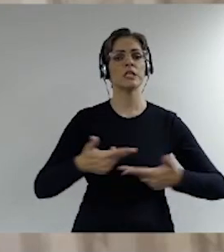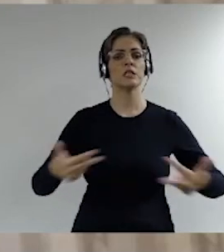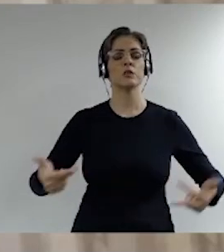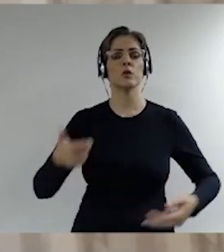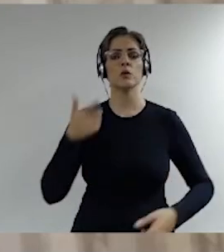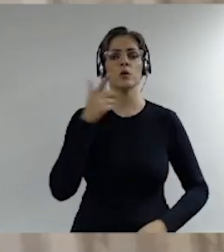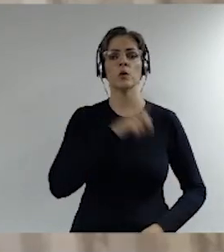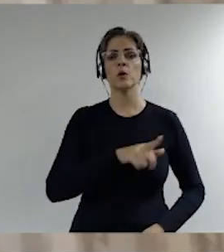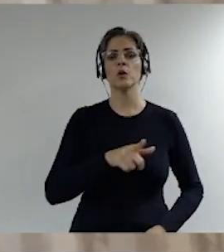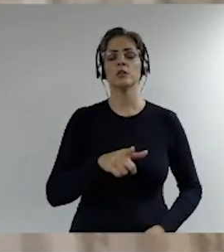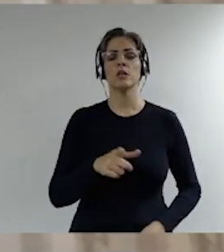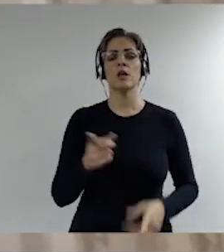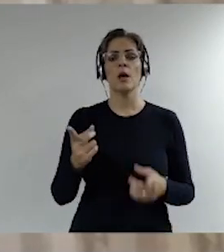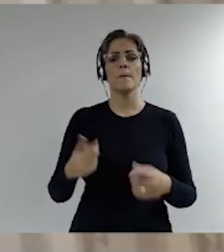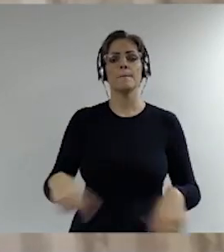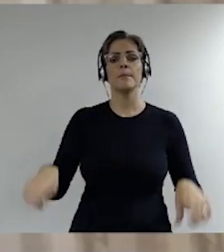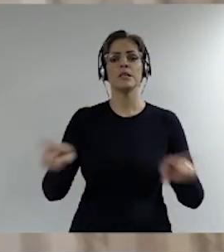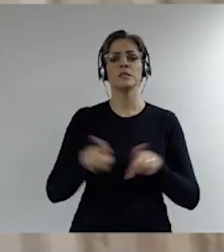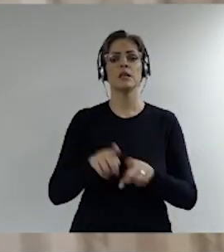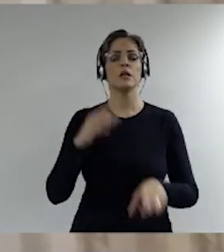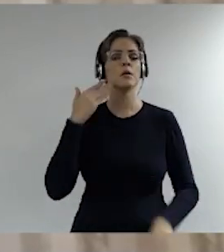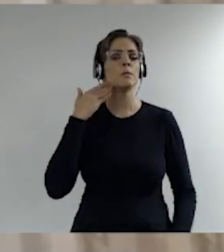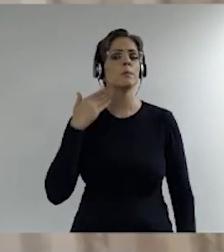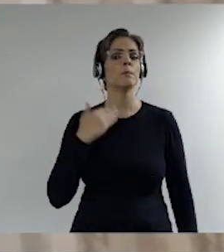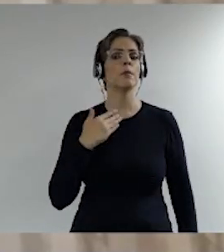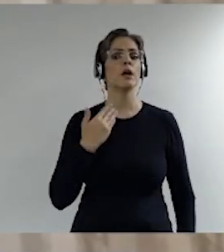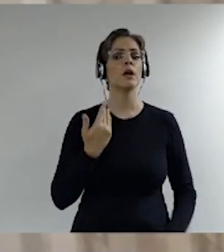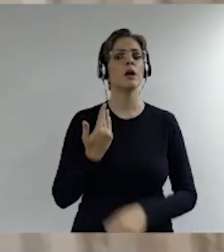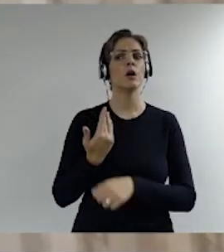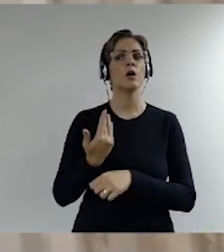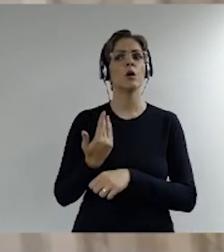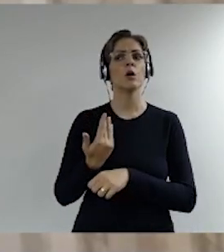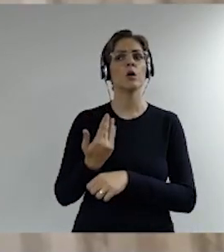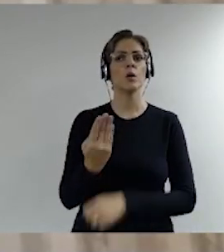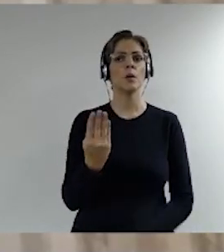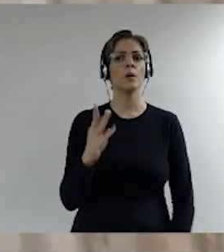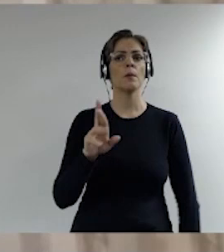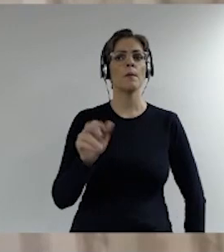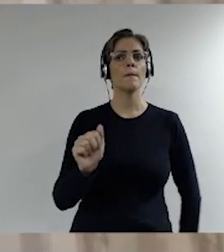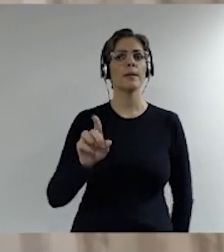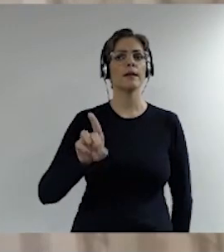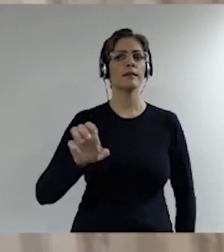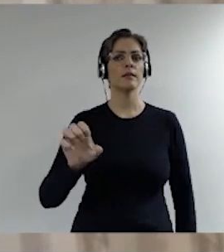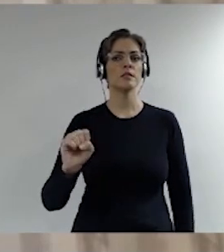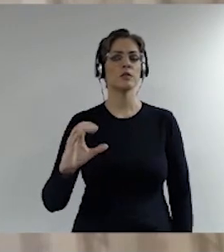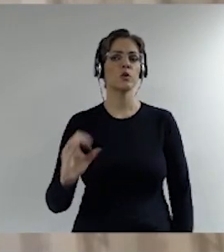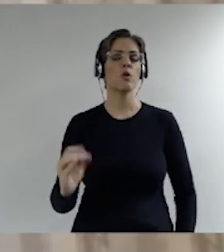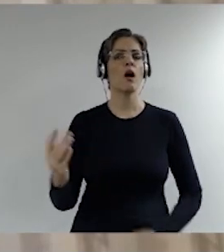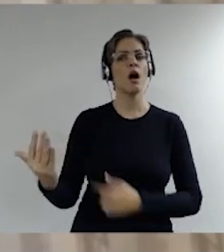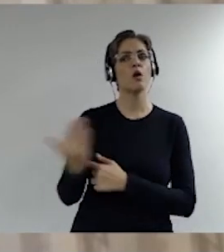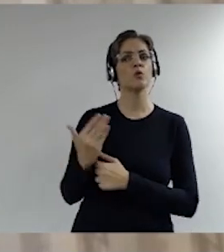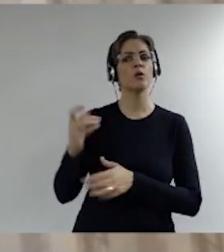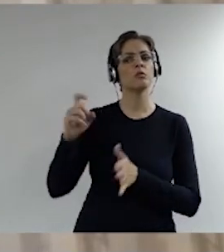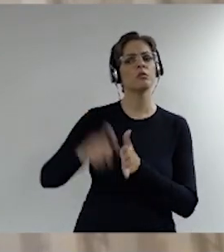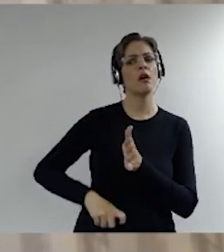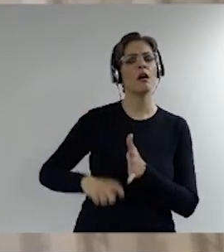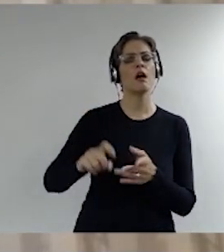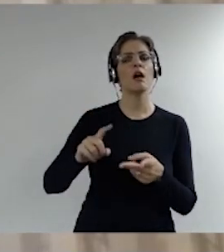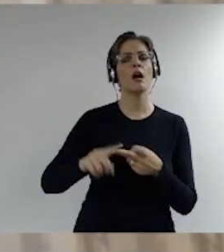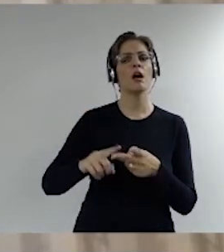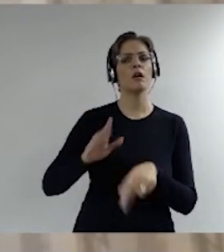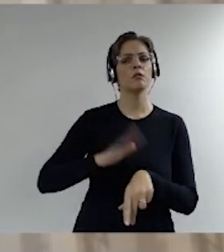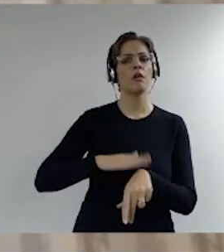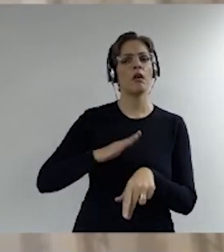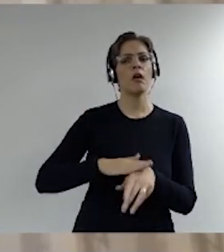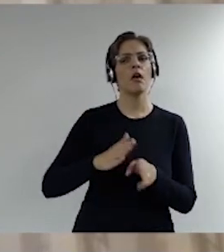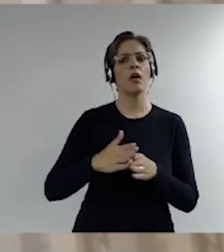logramos êxito numa parceria com o Banco Bradesco para auxiliar a advocacia em taxas de juros, em prazo de pagamento,